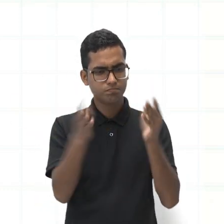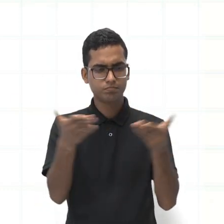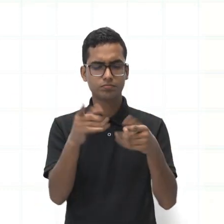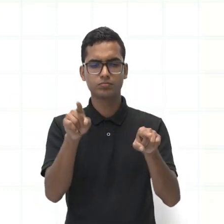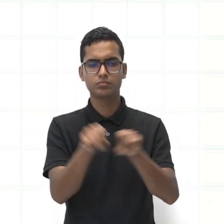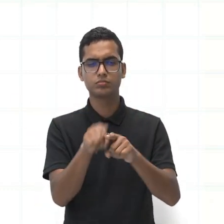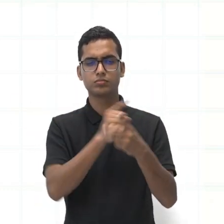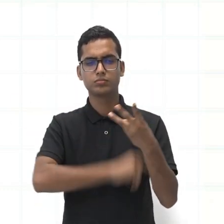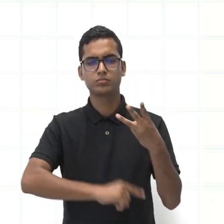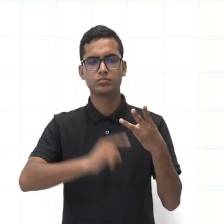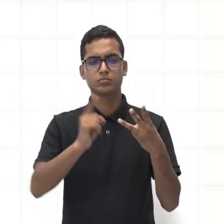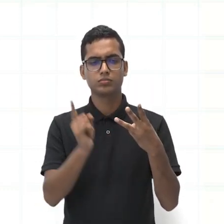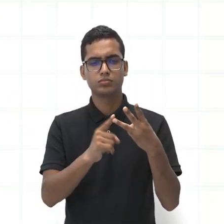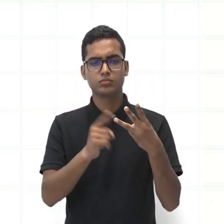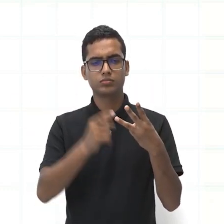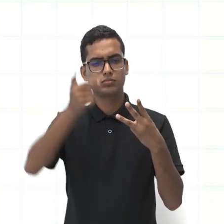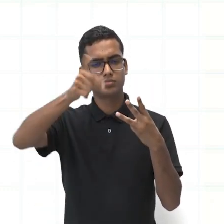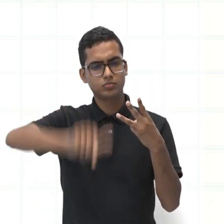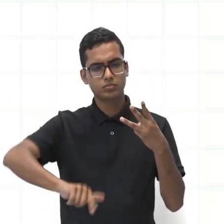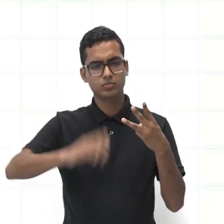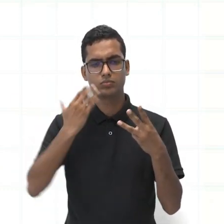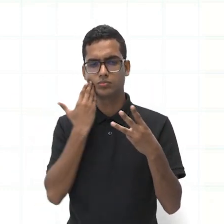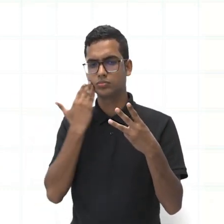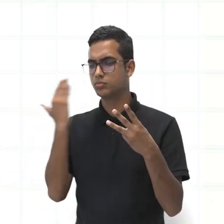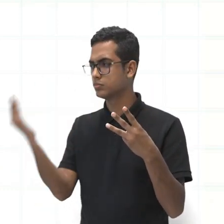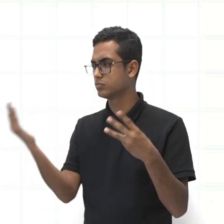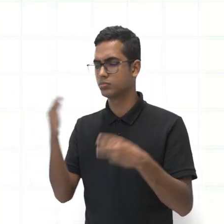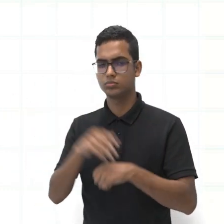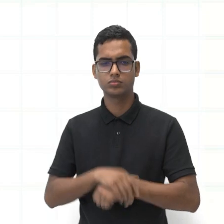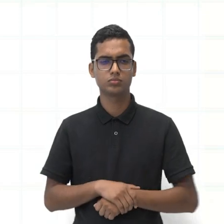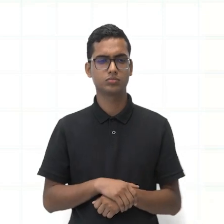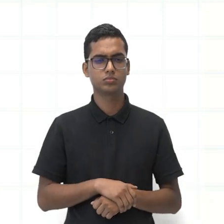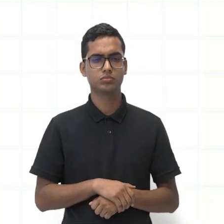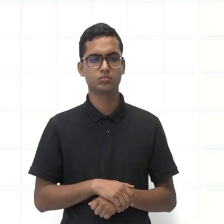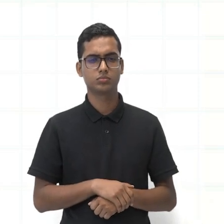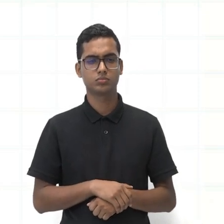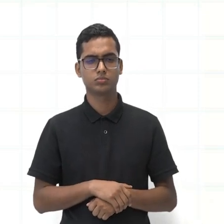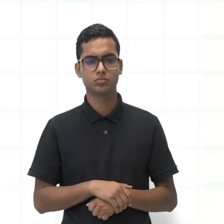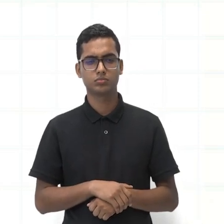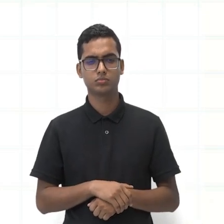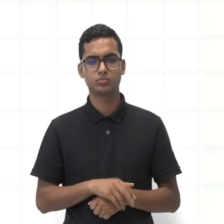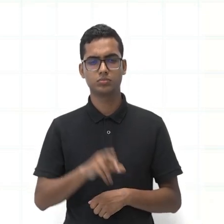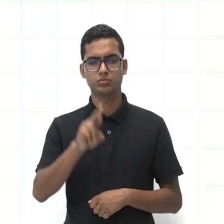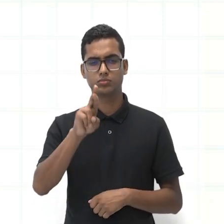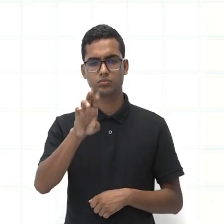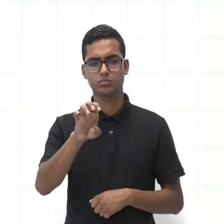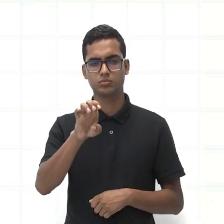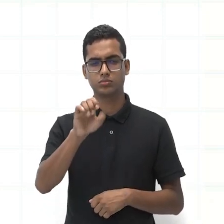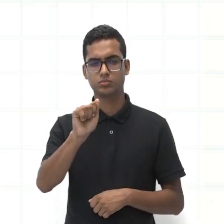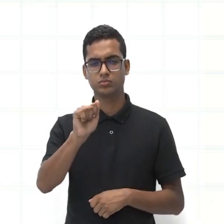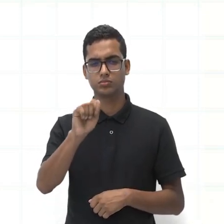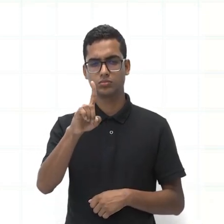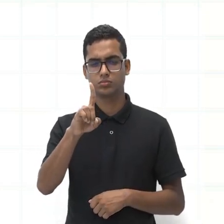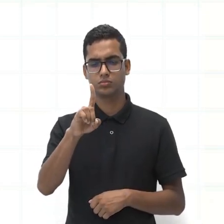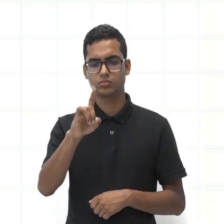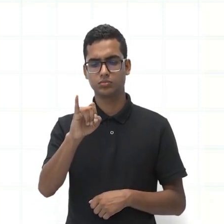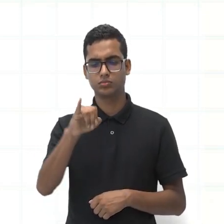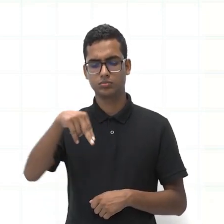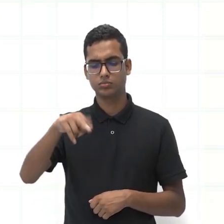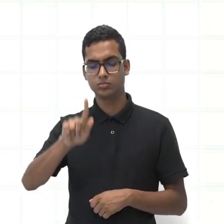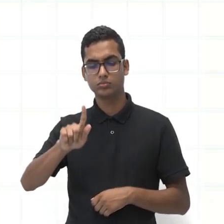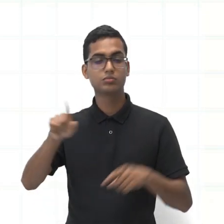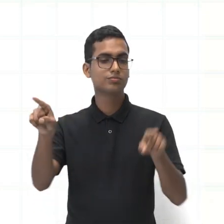E aqui listen, de novo, né? Nós temos com essa terminação aqui, tá? Reading também,